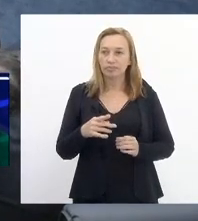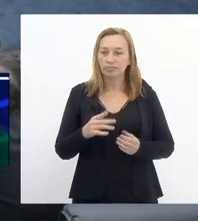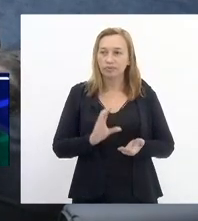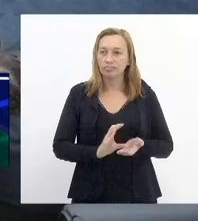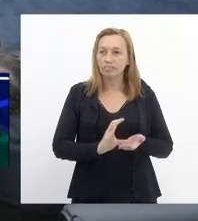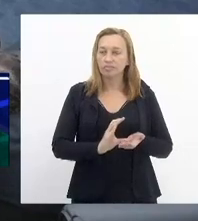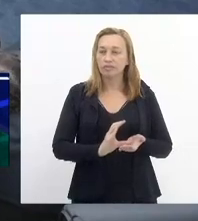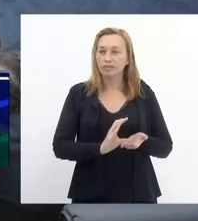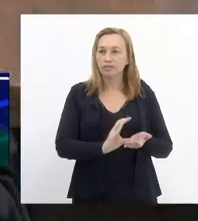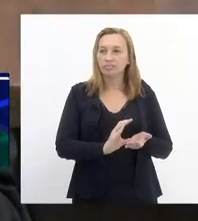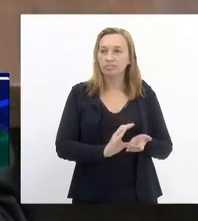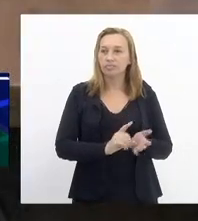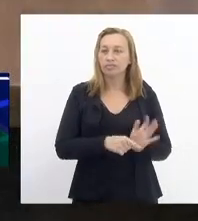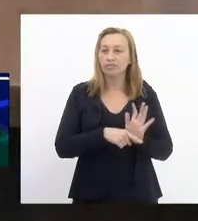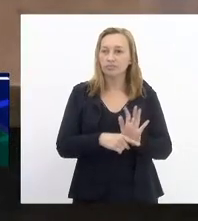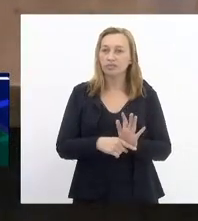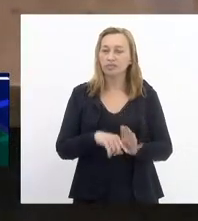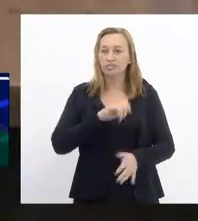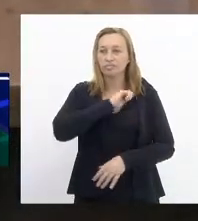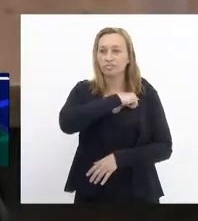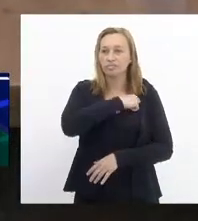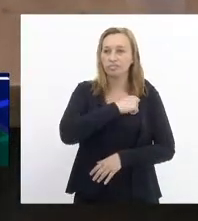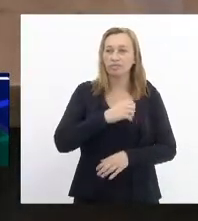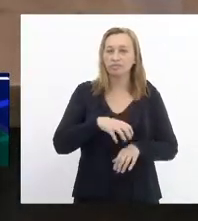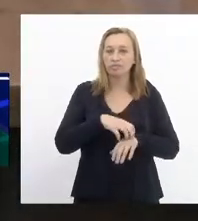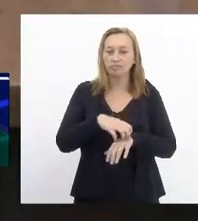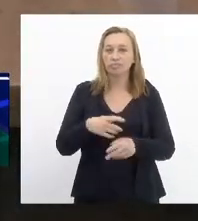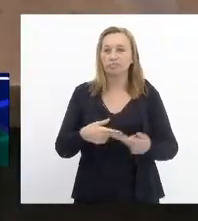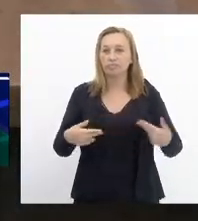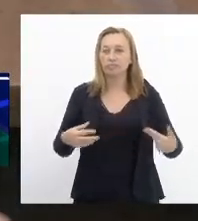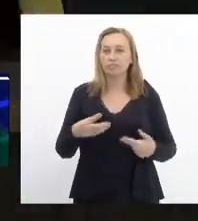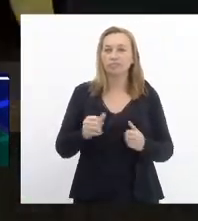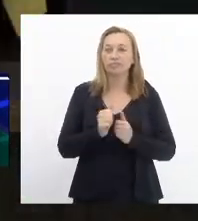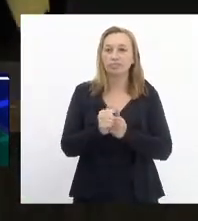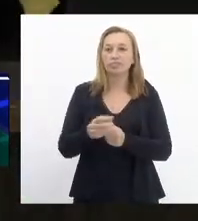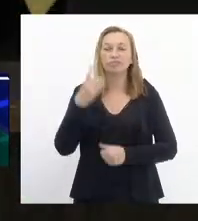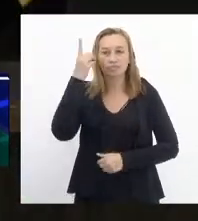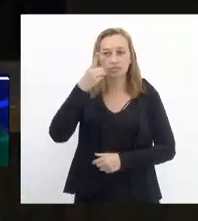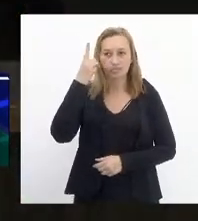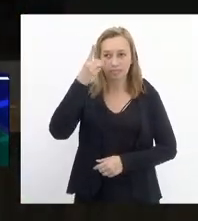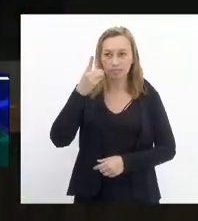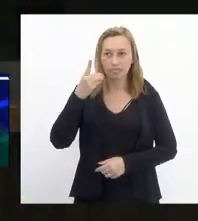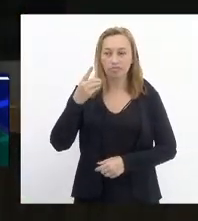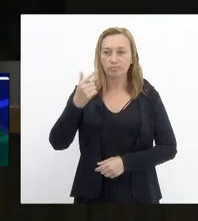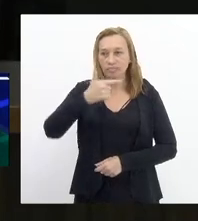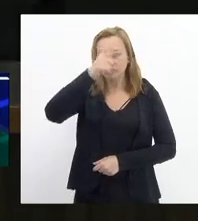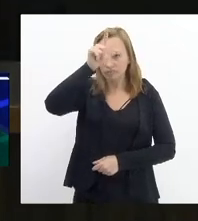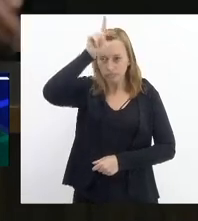transporte, eu vou acompanhar o voto divergente do deputado Luiz Paulo.